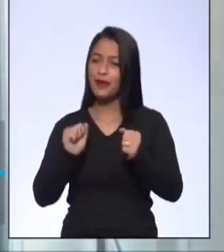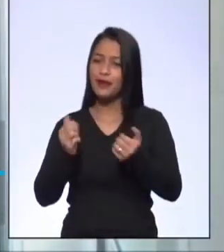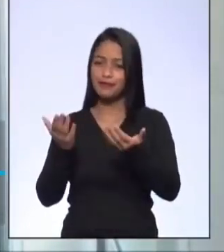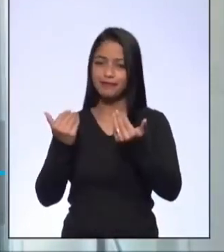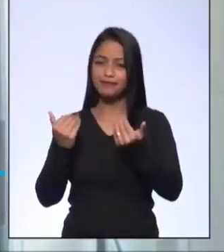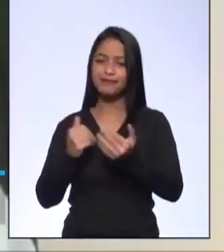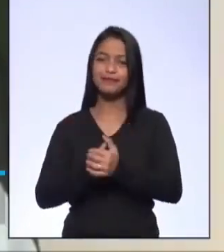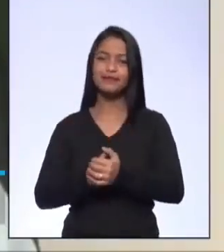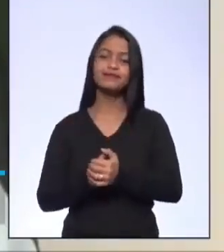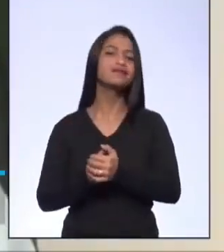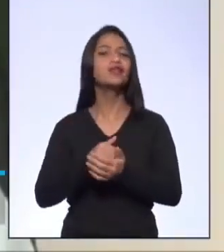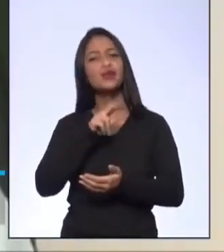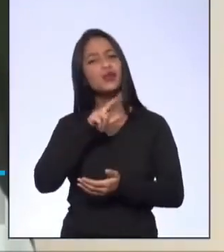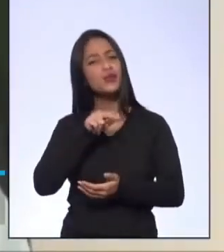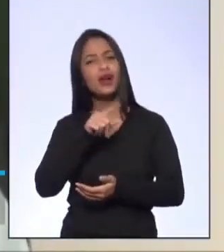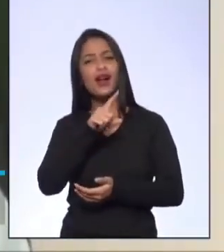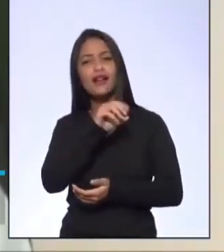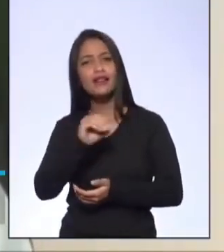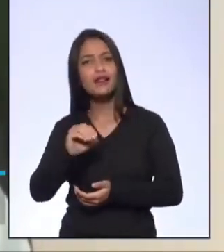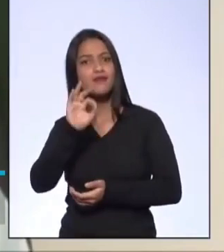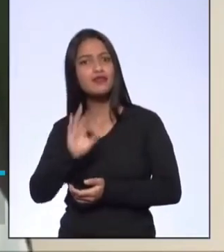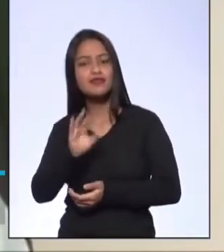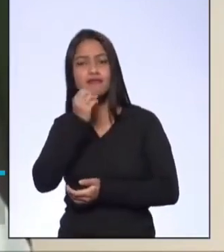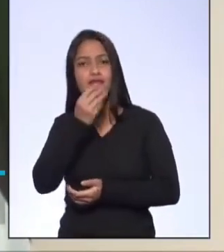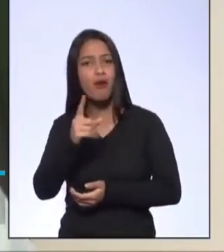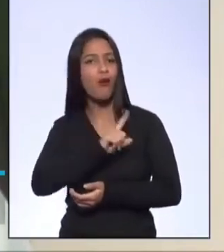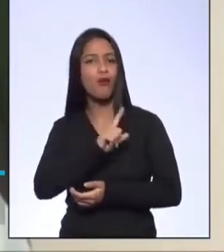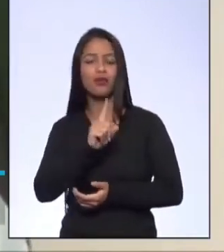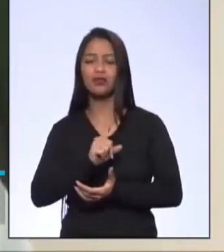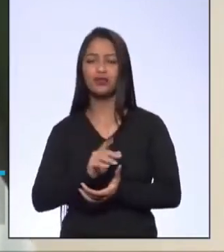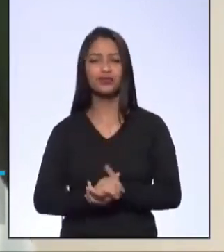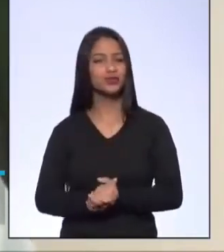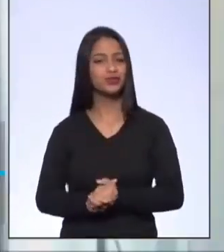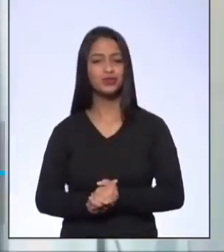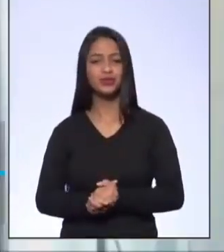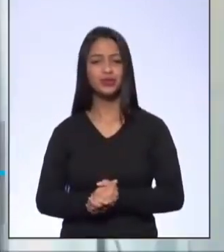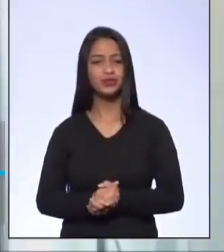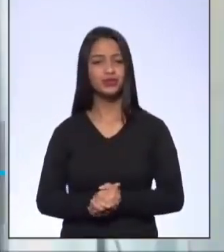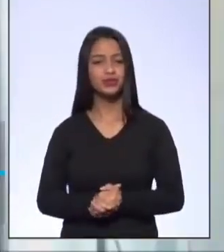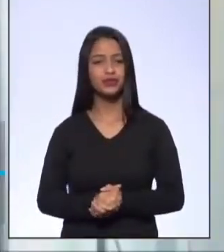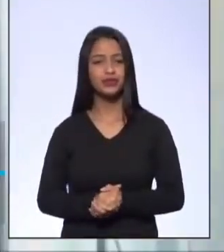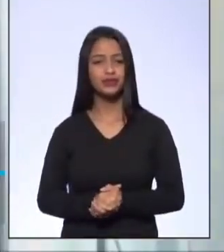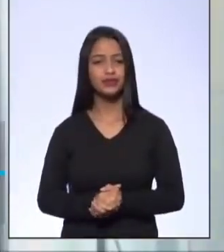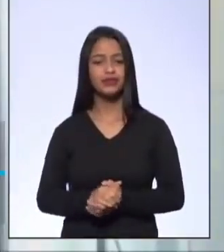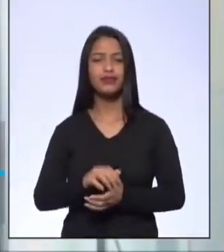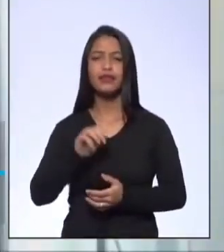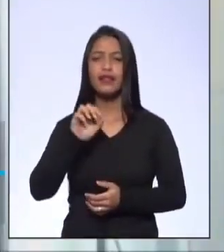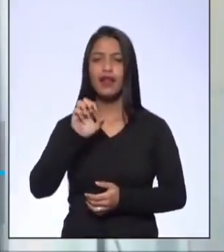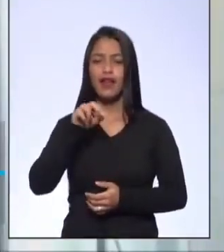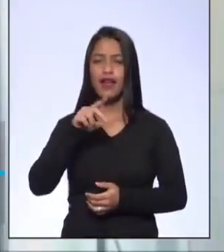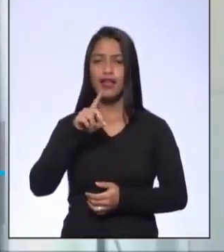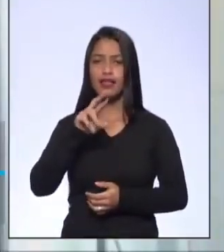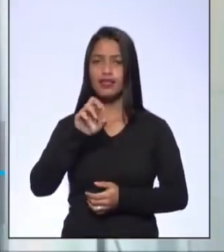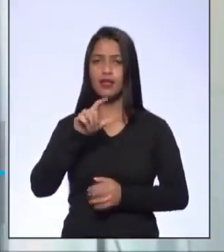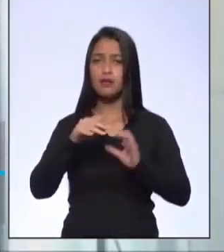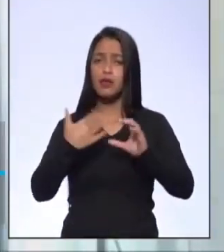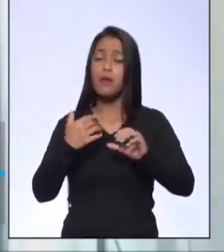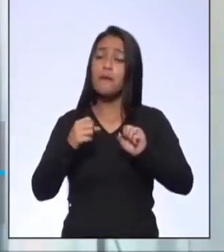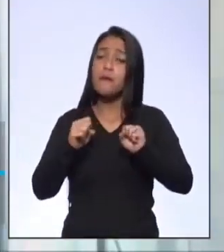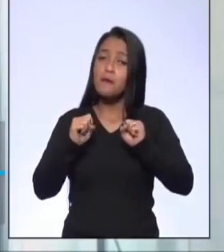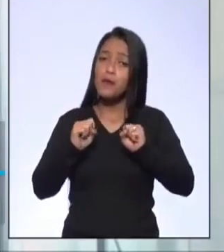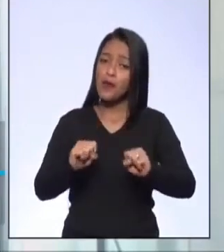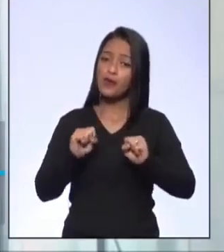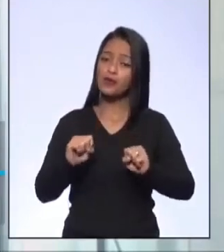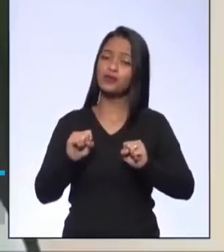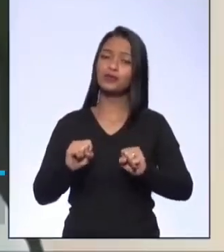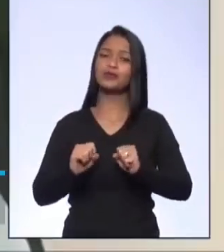ter 100% de certeza. Nunca é bom ter 100% de certeza. Né? É sempre bom deixar uma... O Wendel escreveu provavelmente